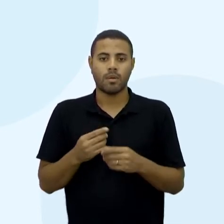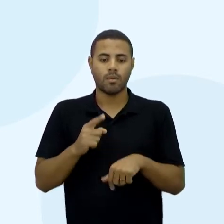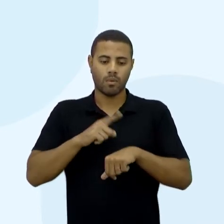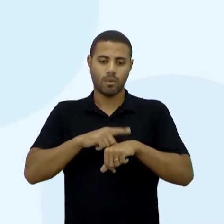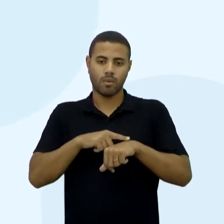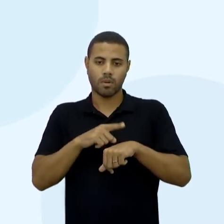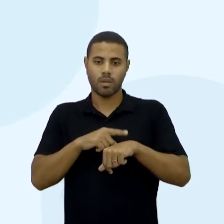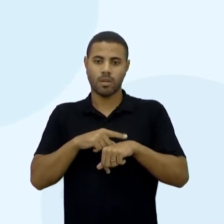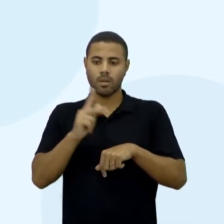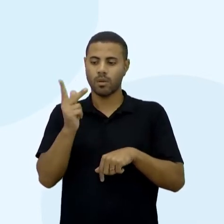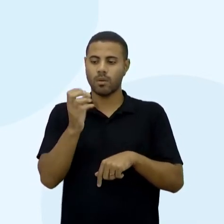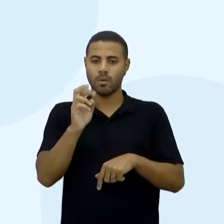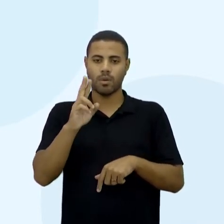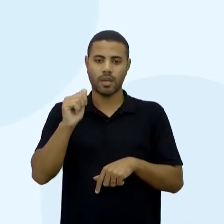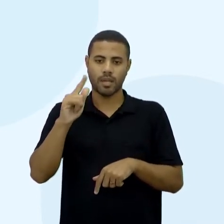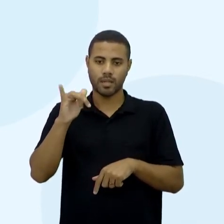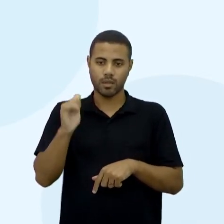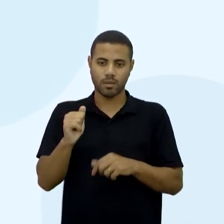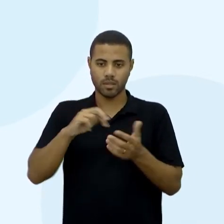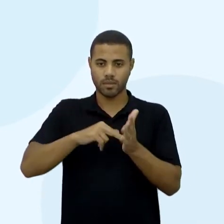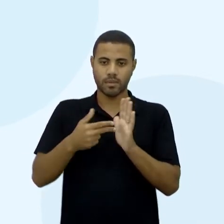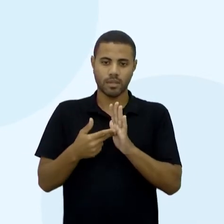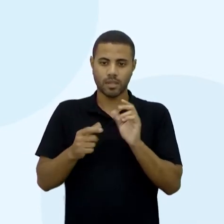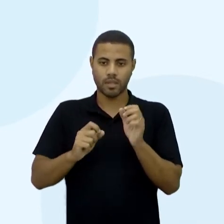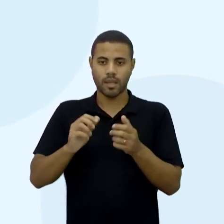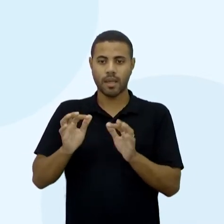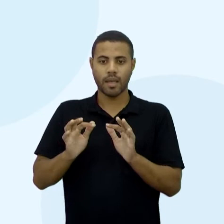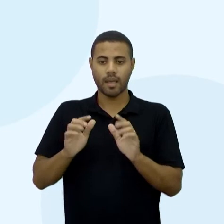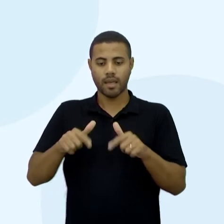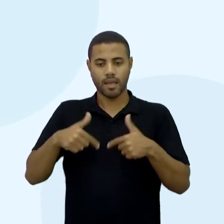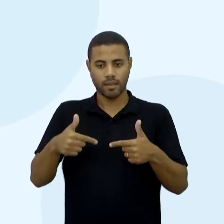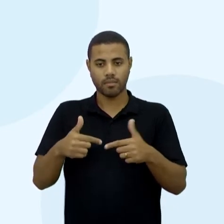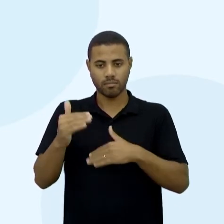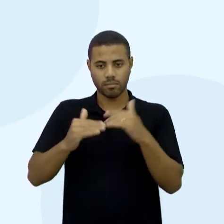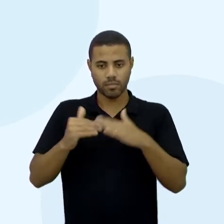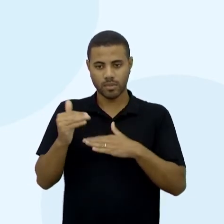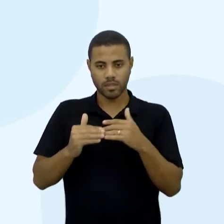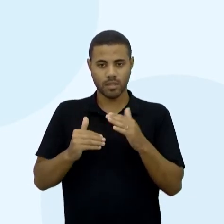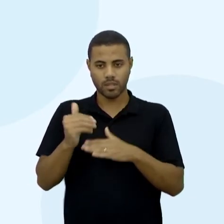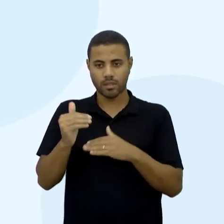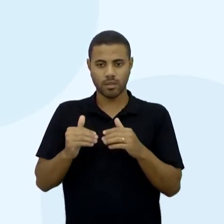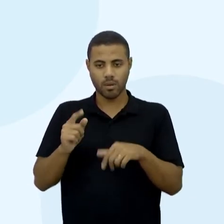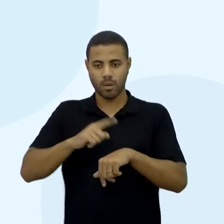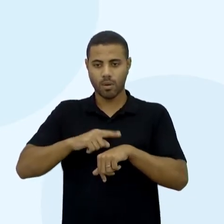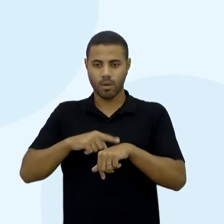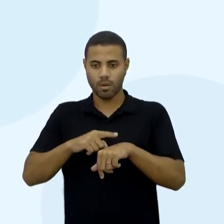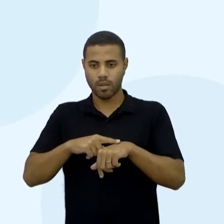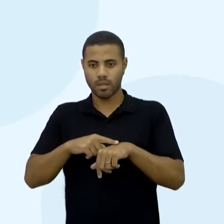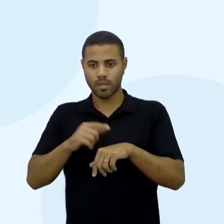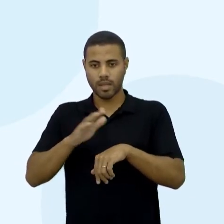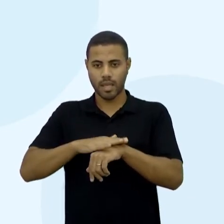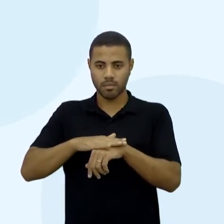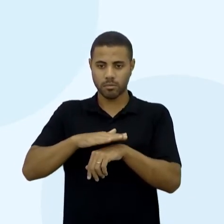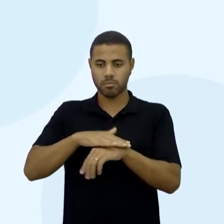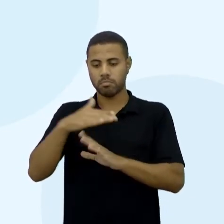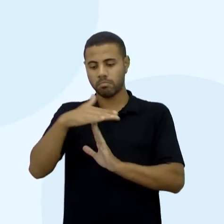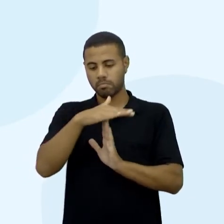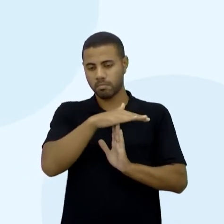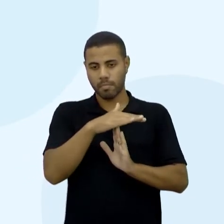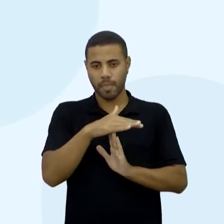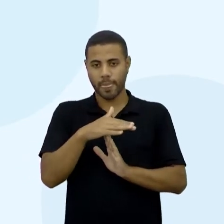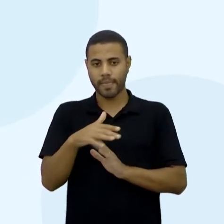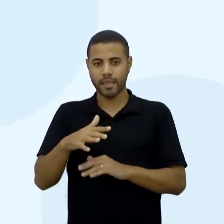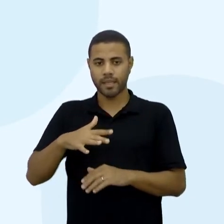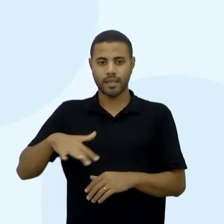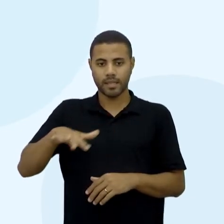dizer função horária dos espaços? Ó? Função é a relação entre variáveis, né? Horária tem a ver com o tempo e espaço tem